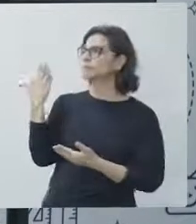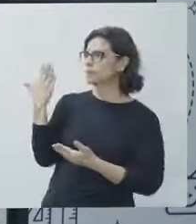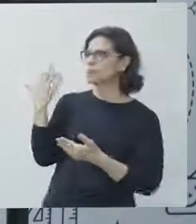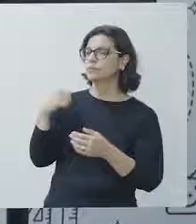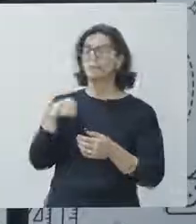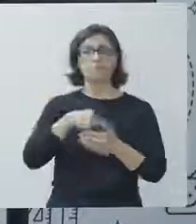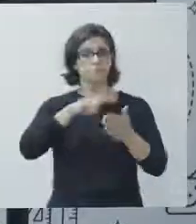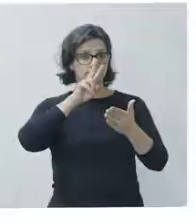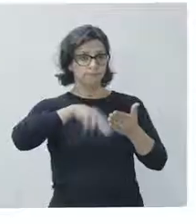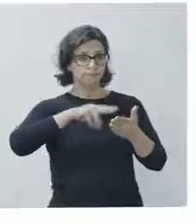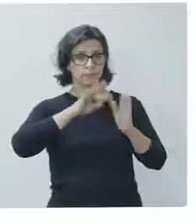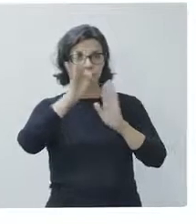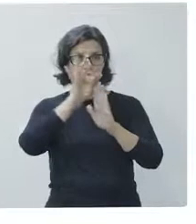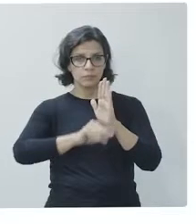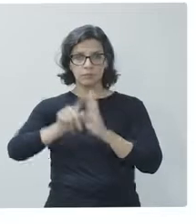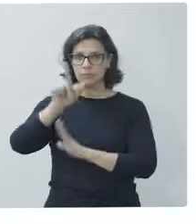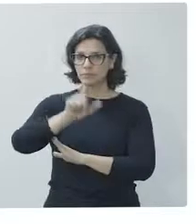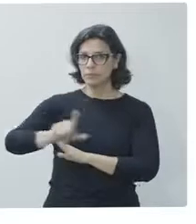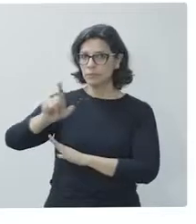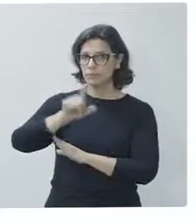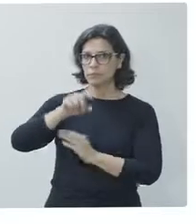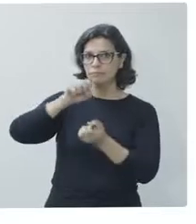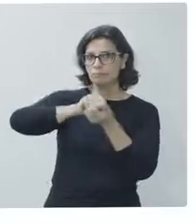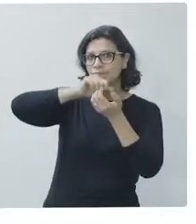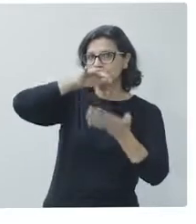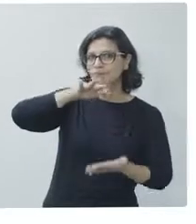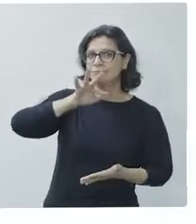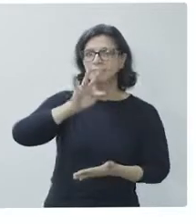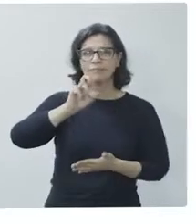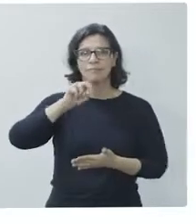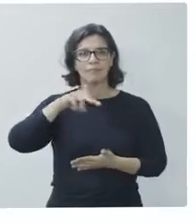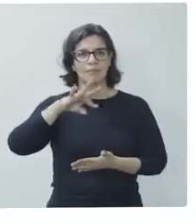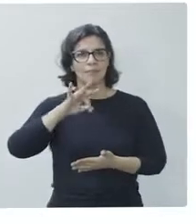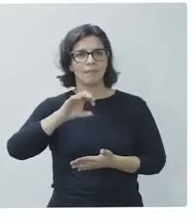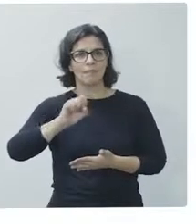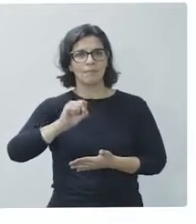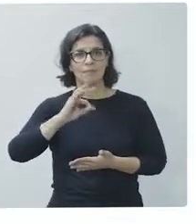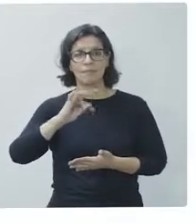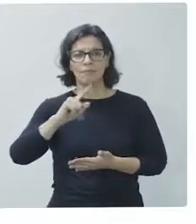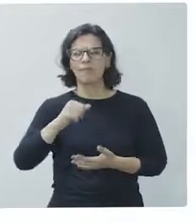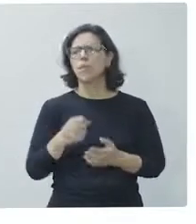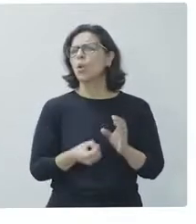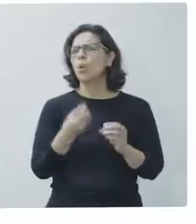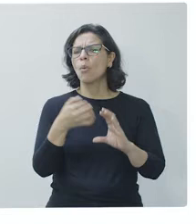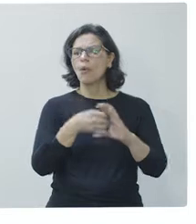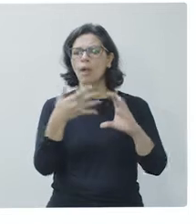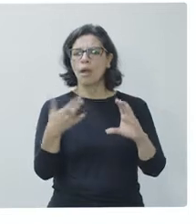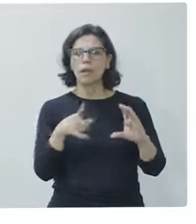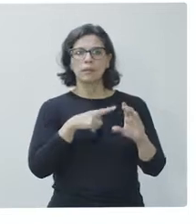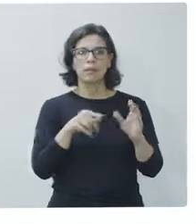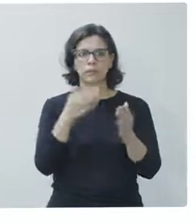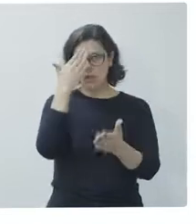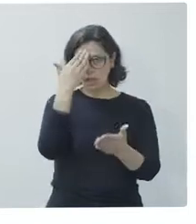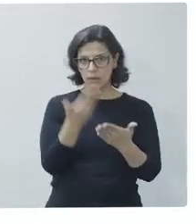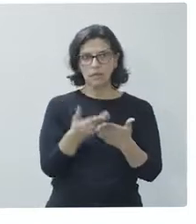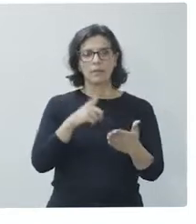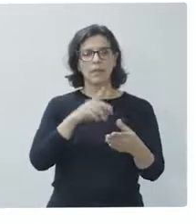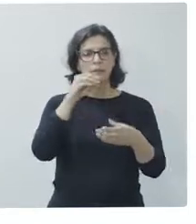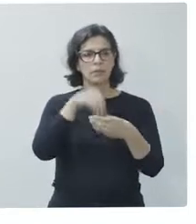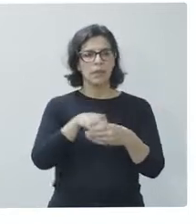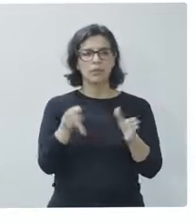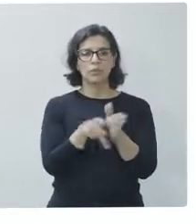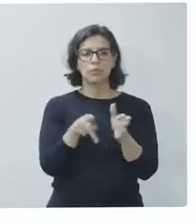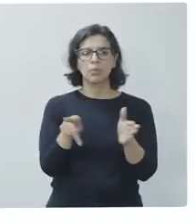já leu algum texto de literatura fantástica? Qual ou quais características você acredita fazer